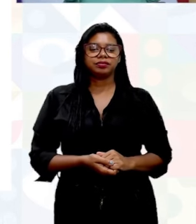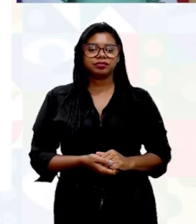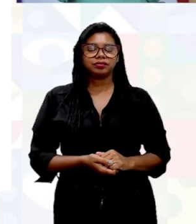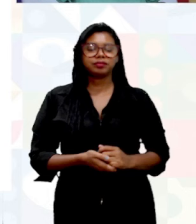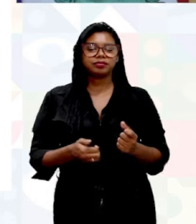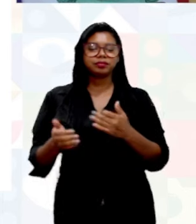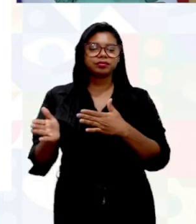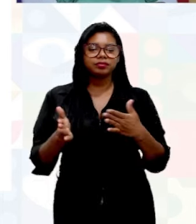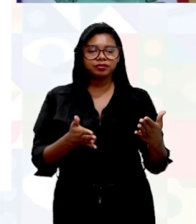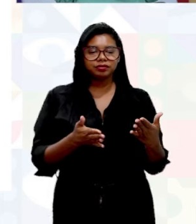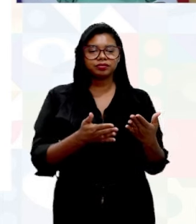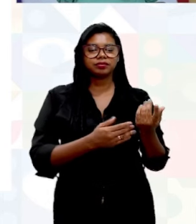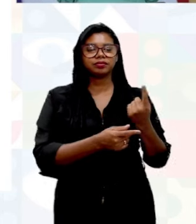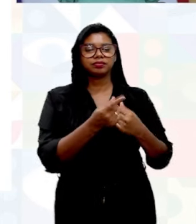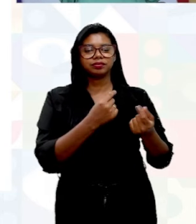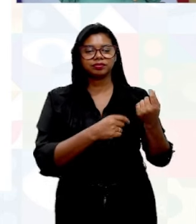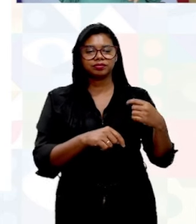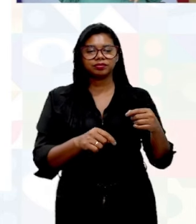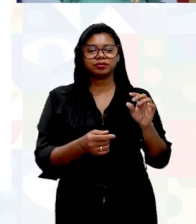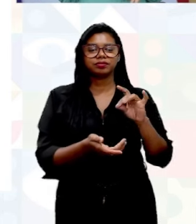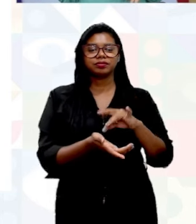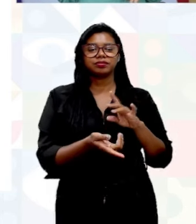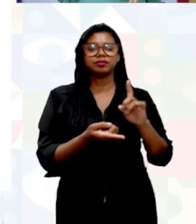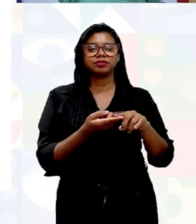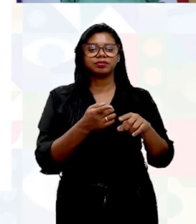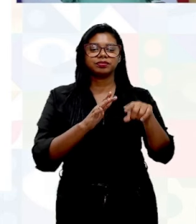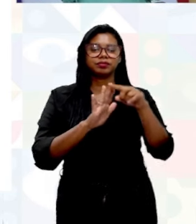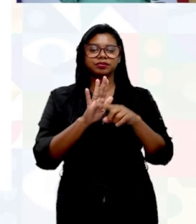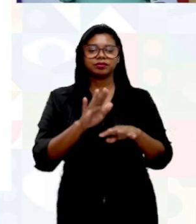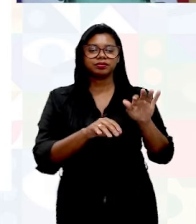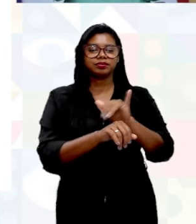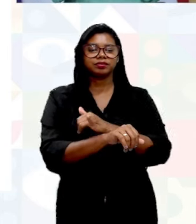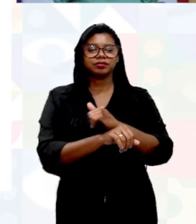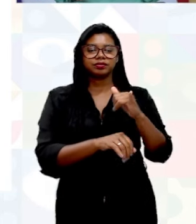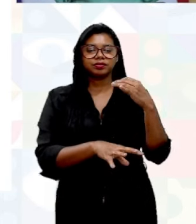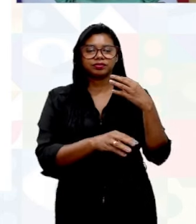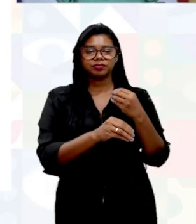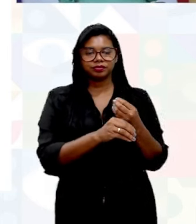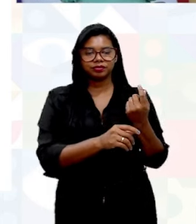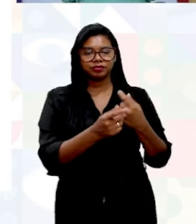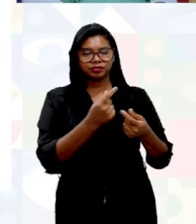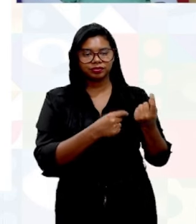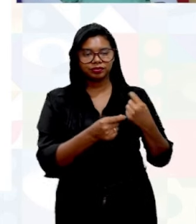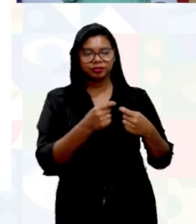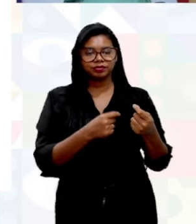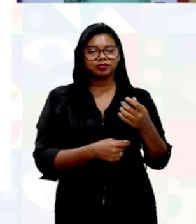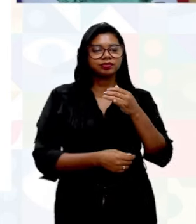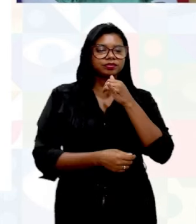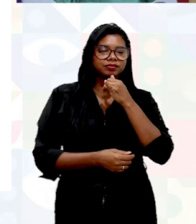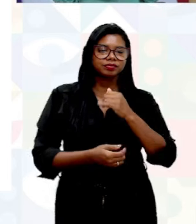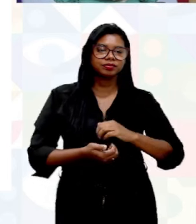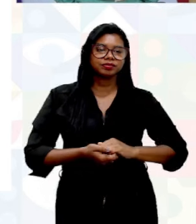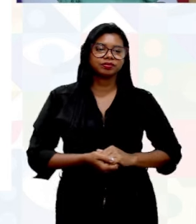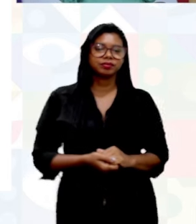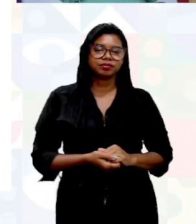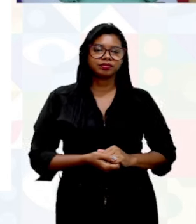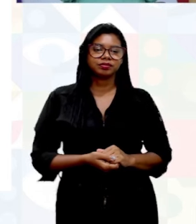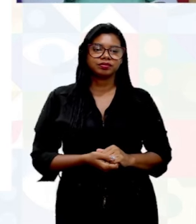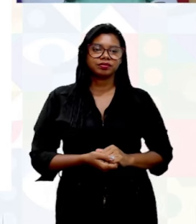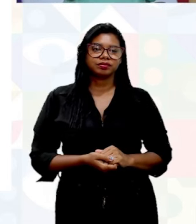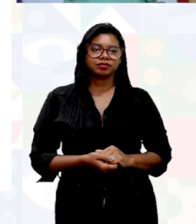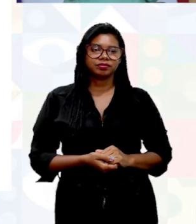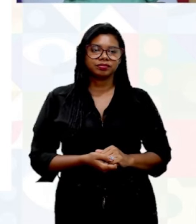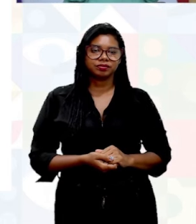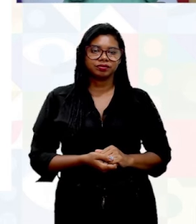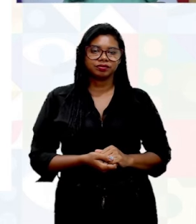muitos negociadores, eles não fazem um planejamento estratégico no momento da negociação. Então, eles vão muito com a cara. Vão lá